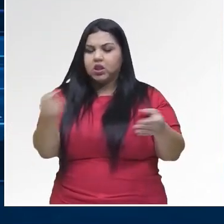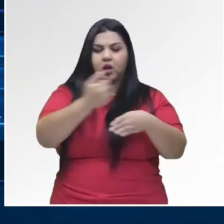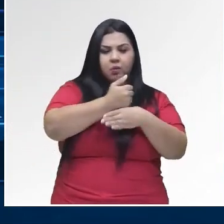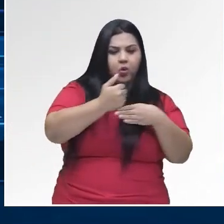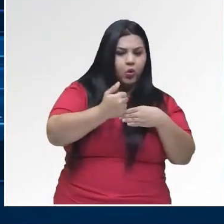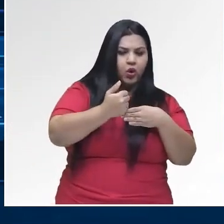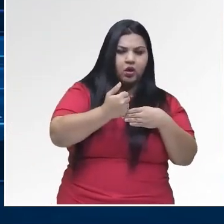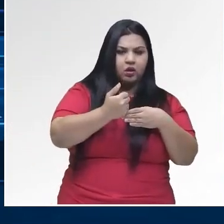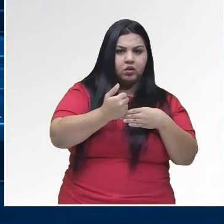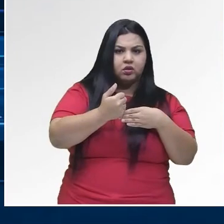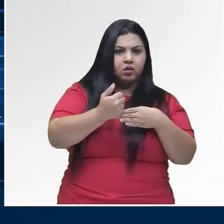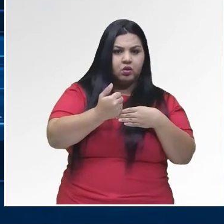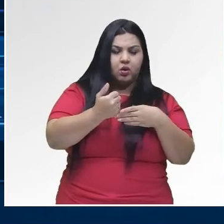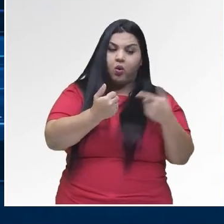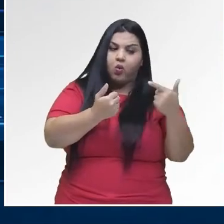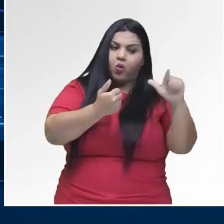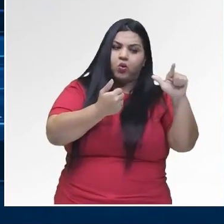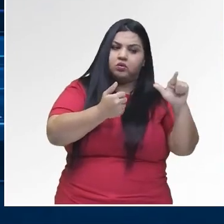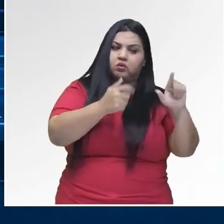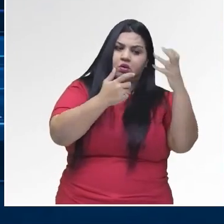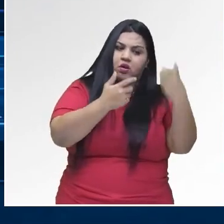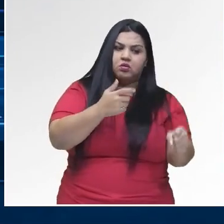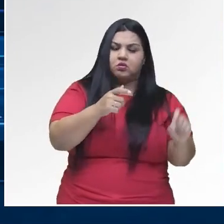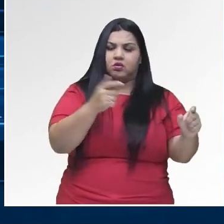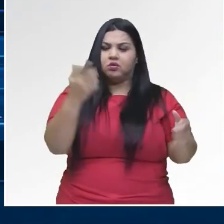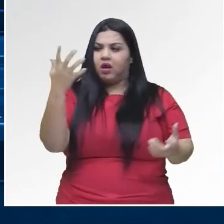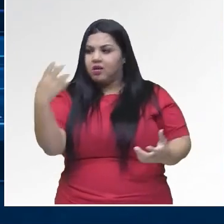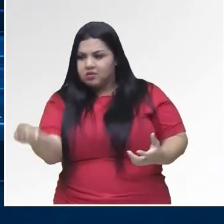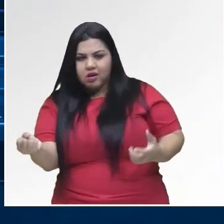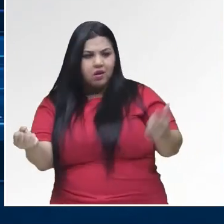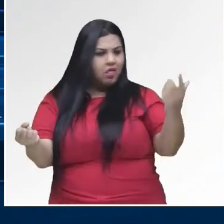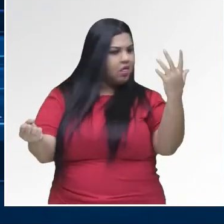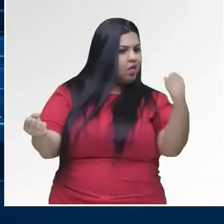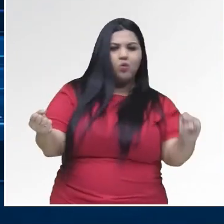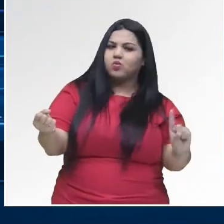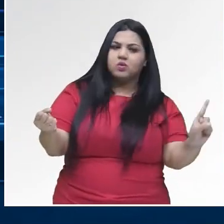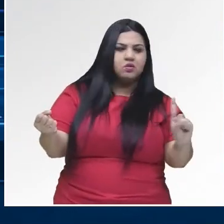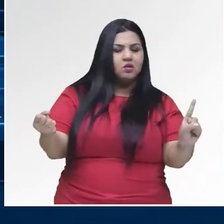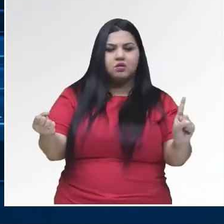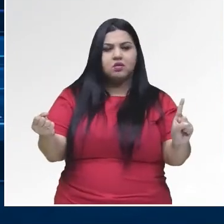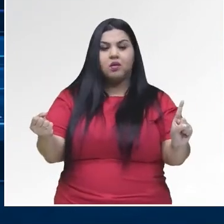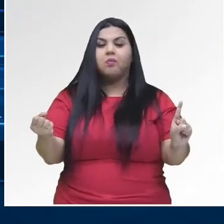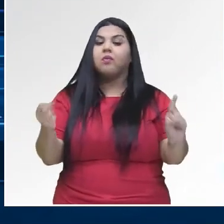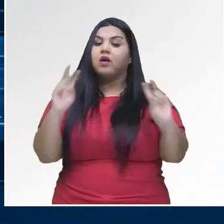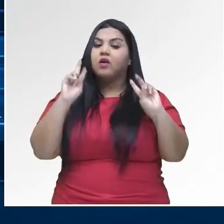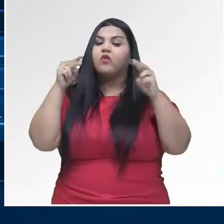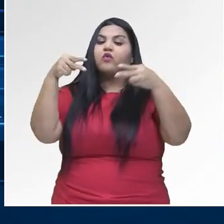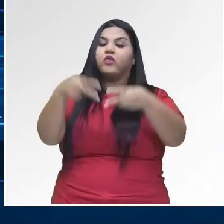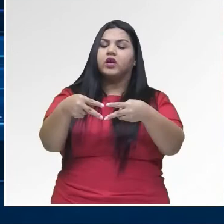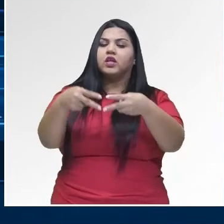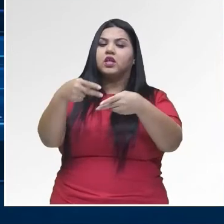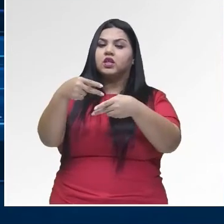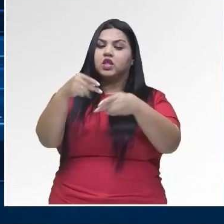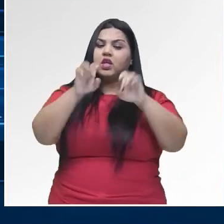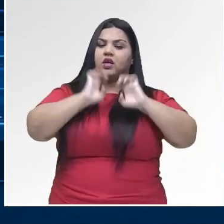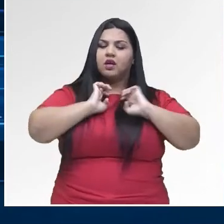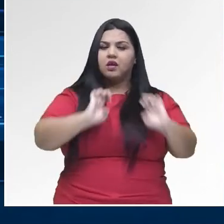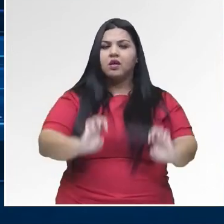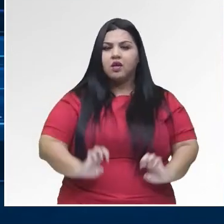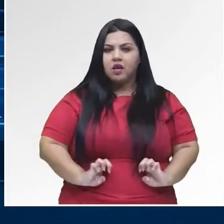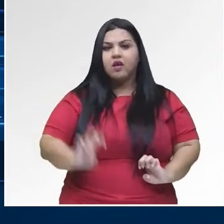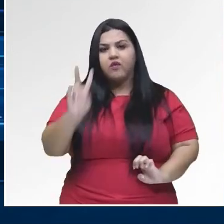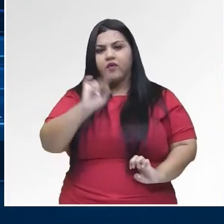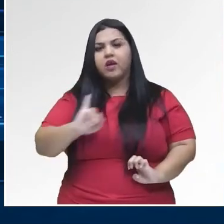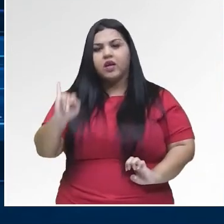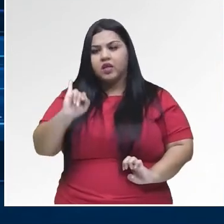outra cultura não aceita a moral, essa moral. Mas do ponto de vista ético, se a gente for analisar eticamente, a gente vai dizer